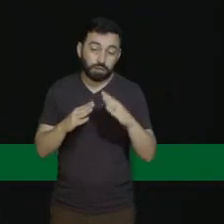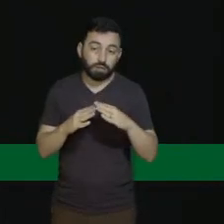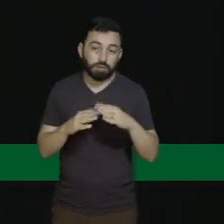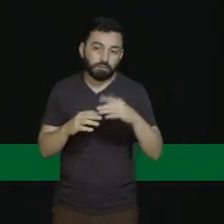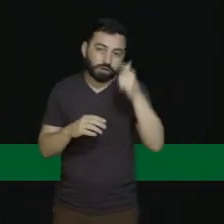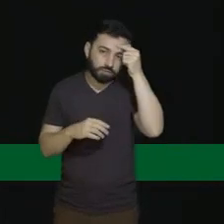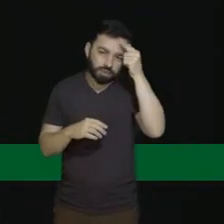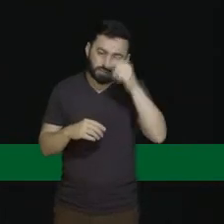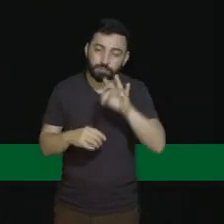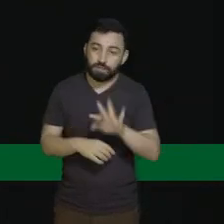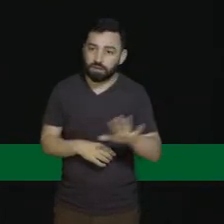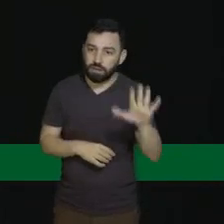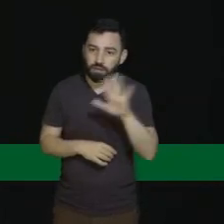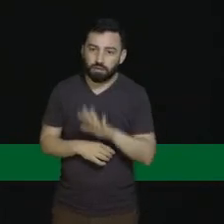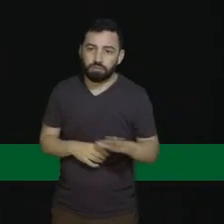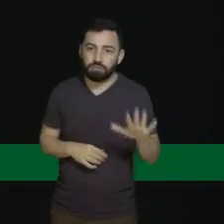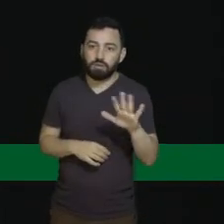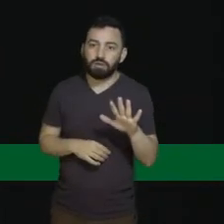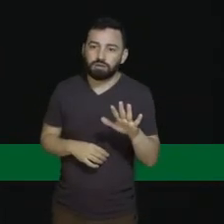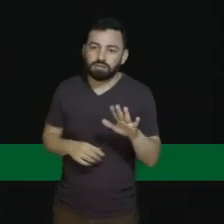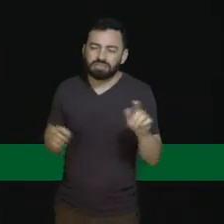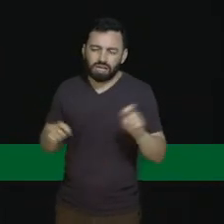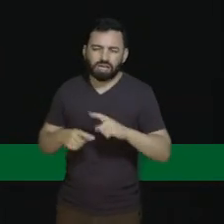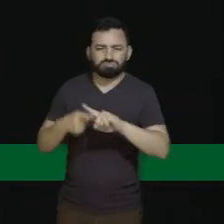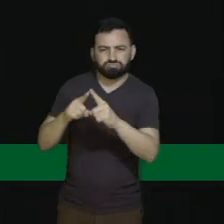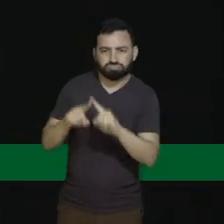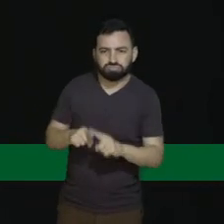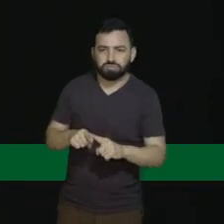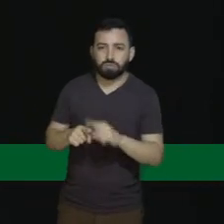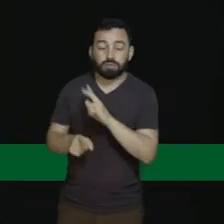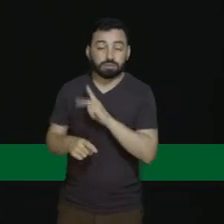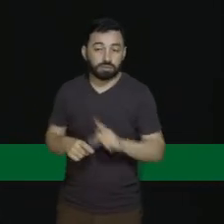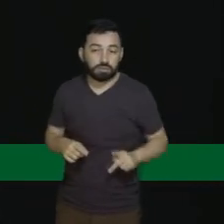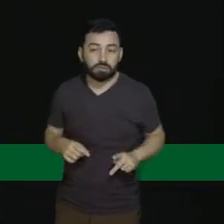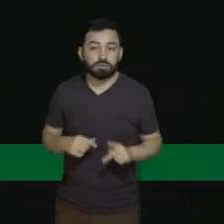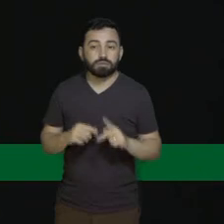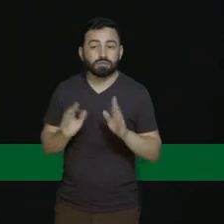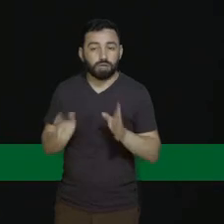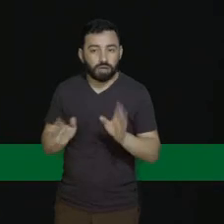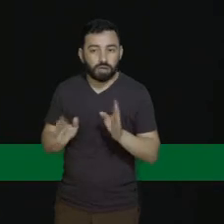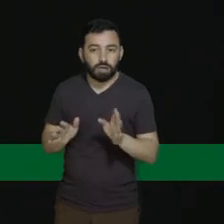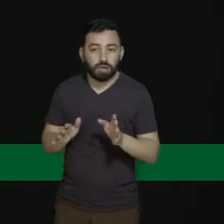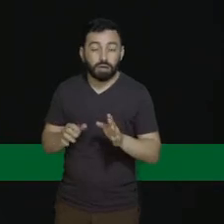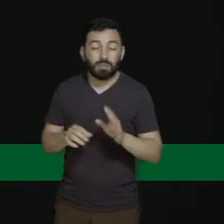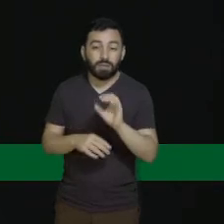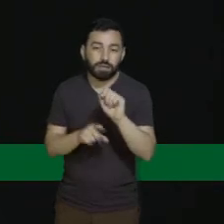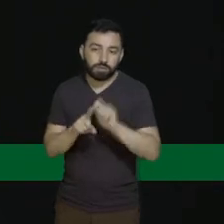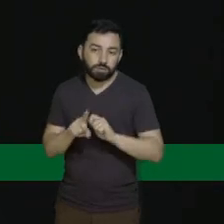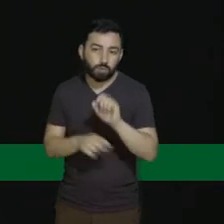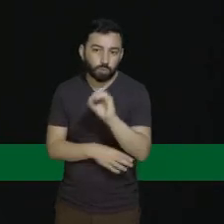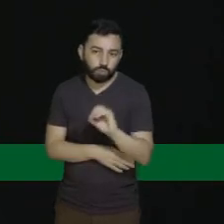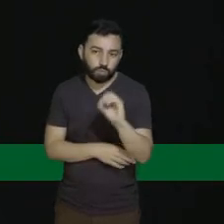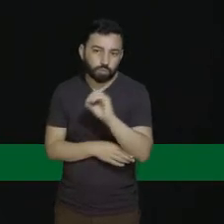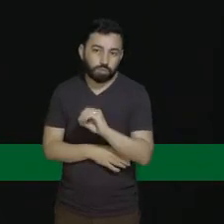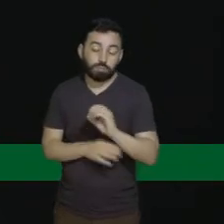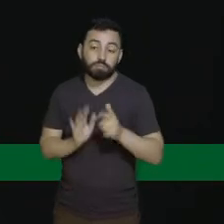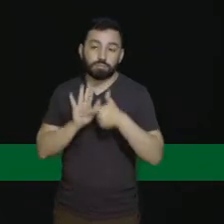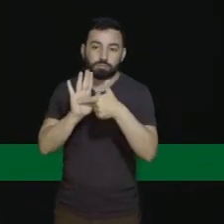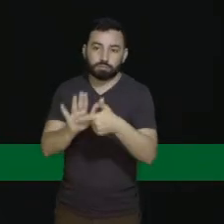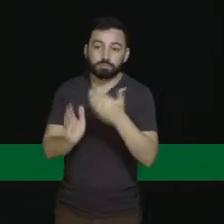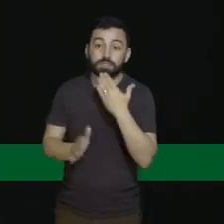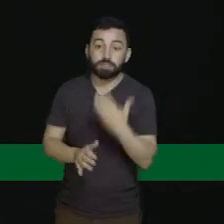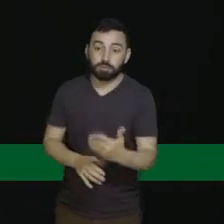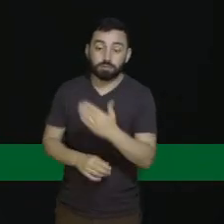universidades federais. Temos dialogado com o presidente Chiorro e, no mês de outubro, apresentamos, então, oficialmente o pedido ao